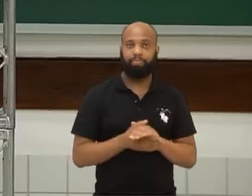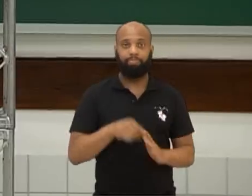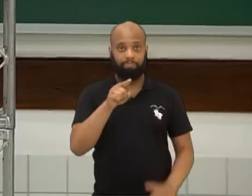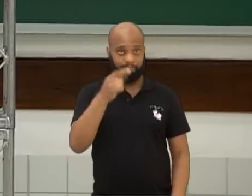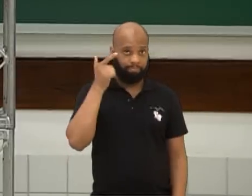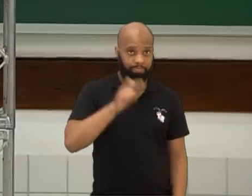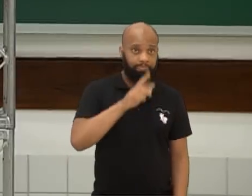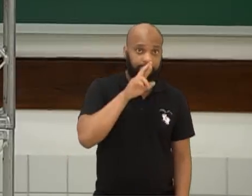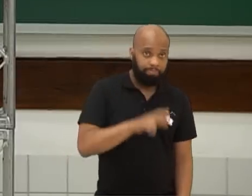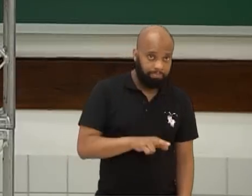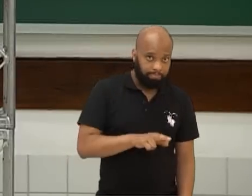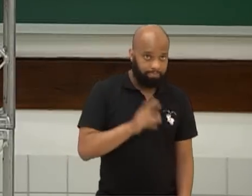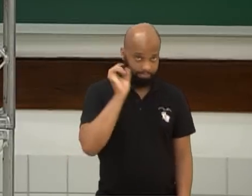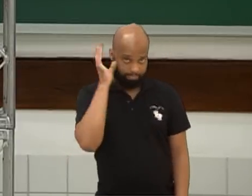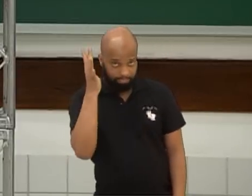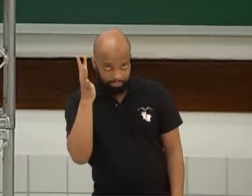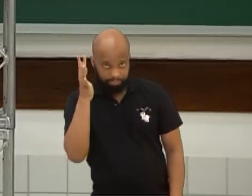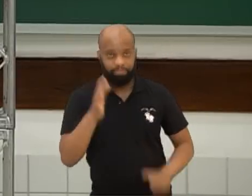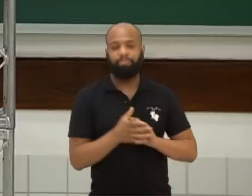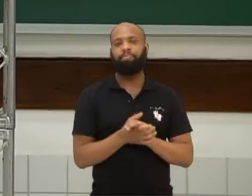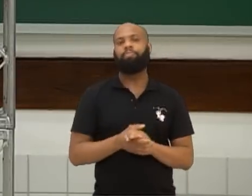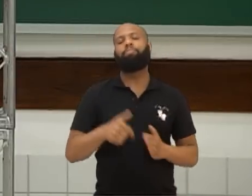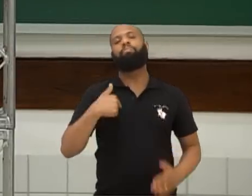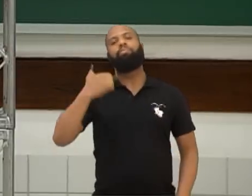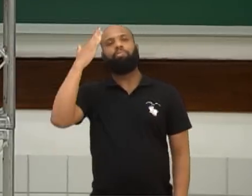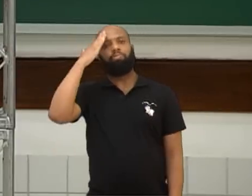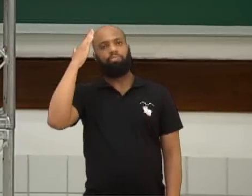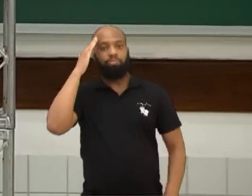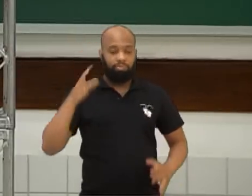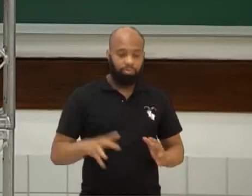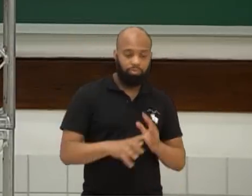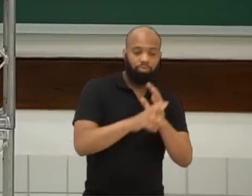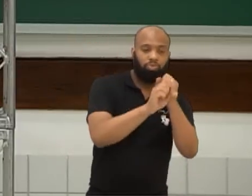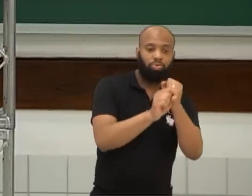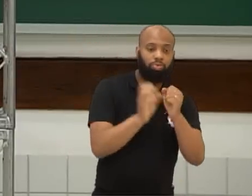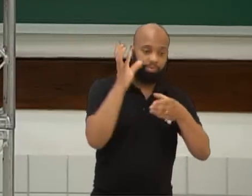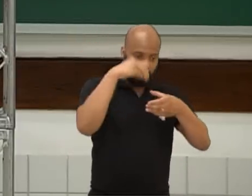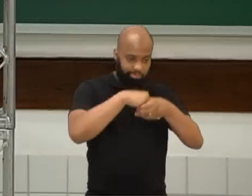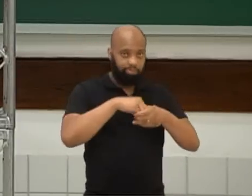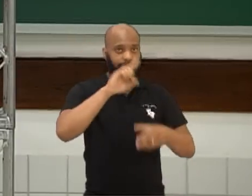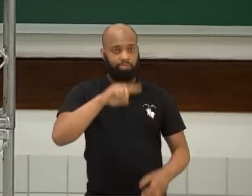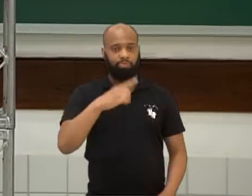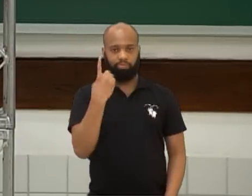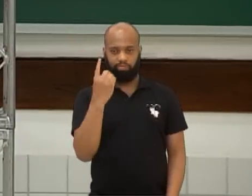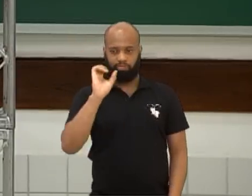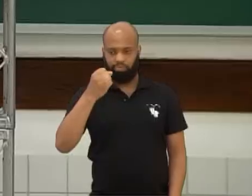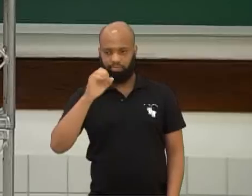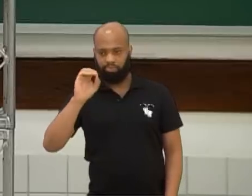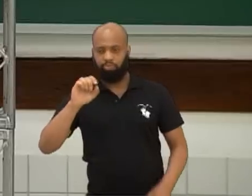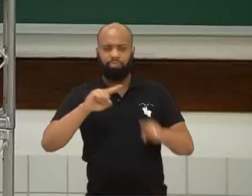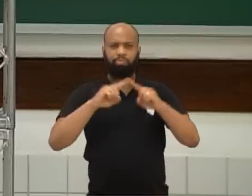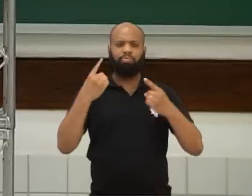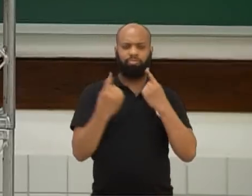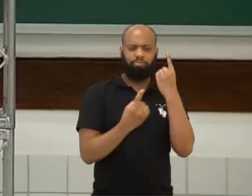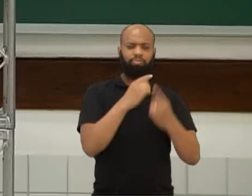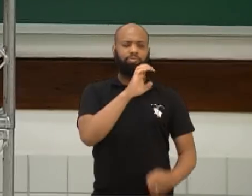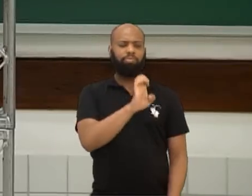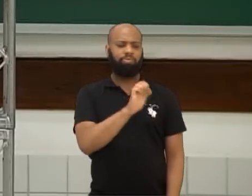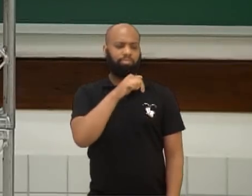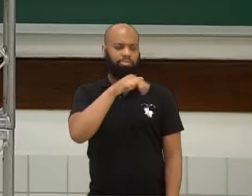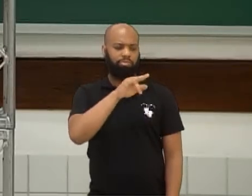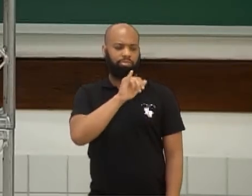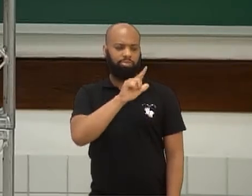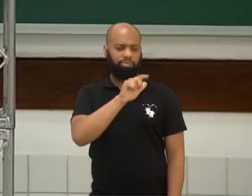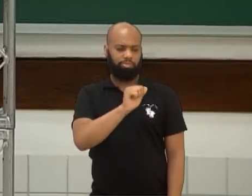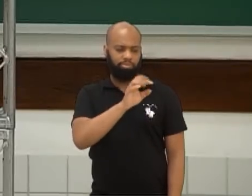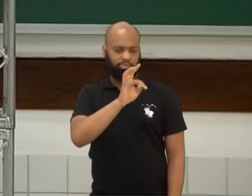Conseguiram responder? Foi fácil? Então, eu sei que a soma dos triângulos é sempre 180. Mas qual que é o equilátero? Então, eu tenho que associar